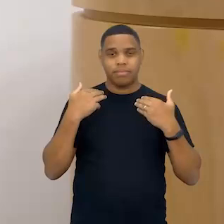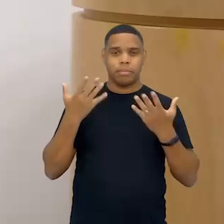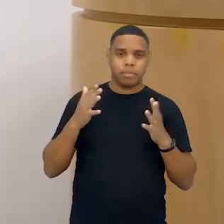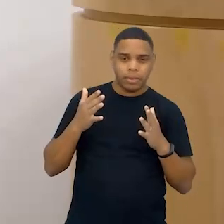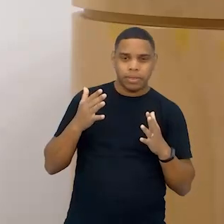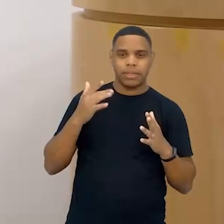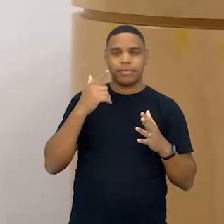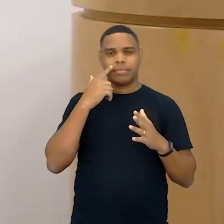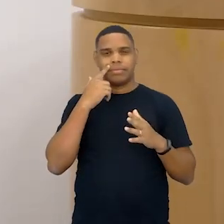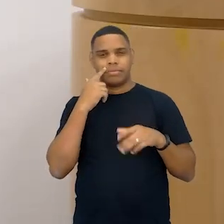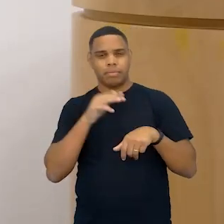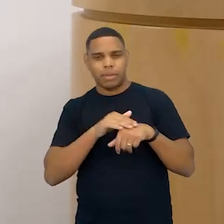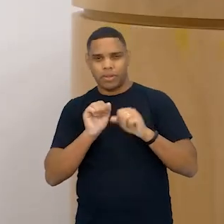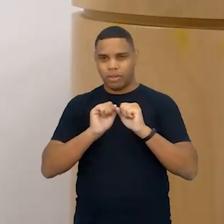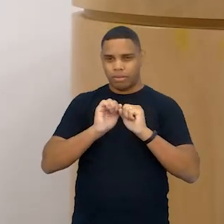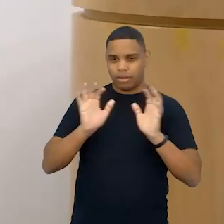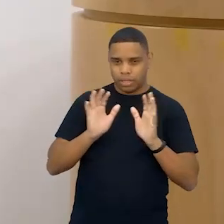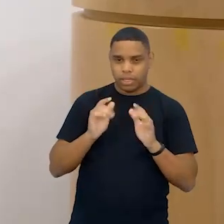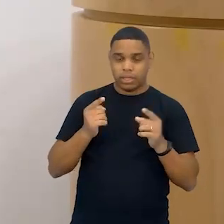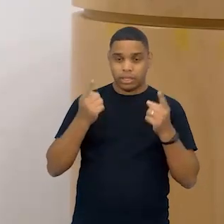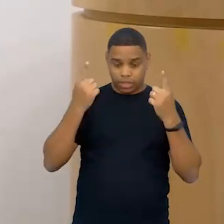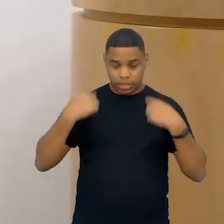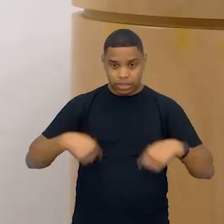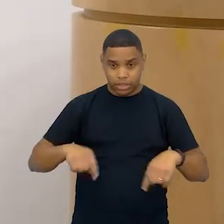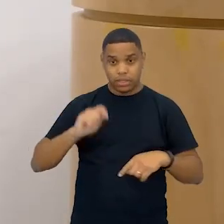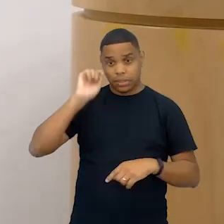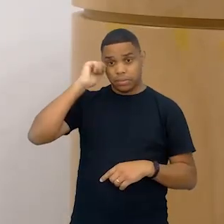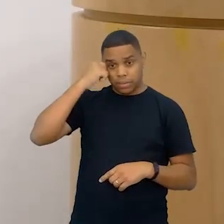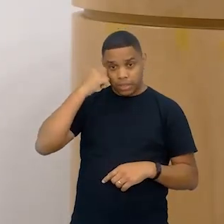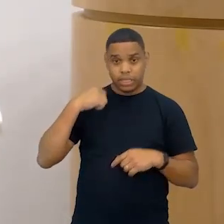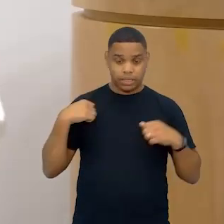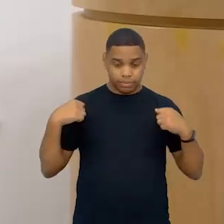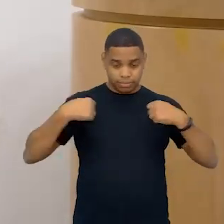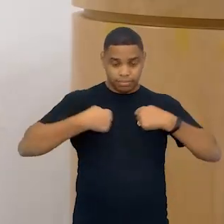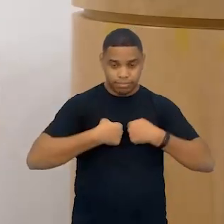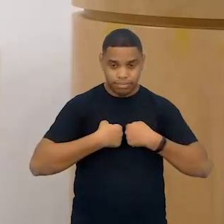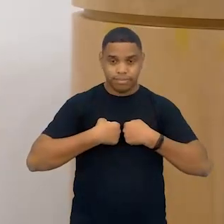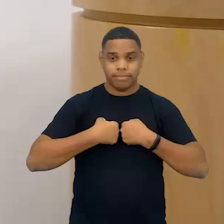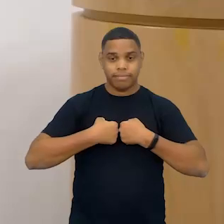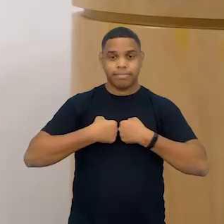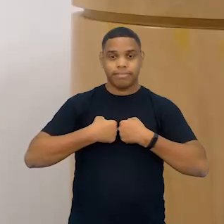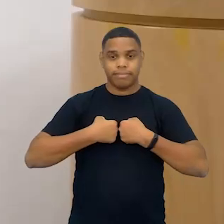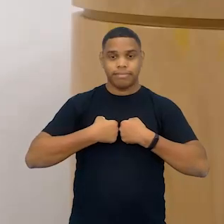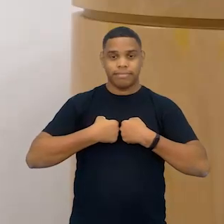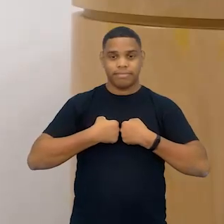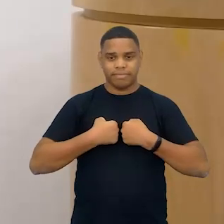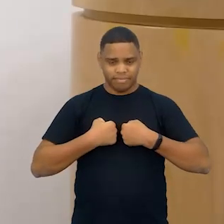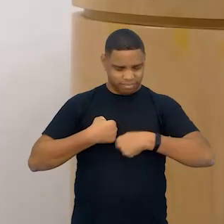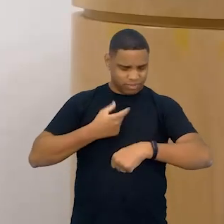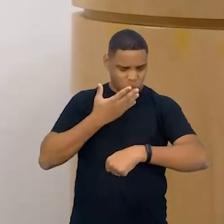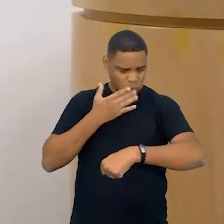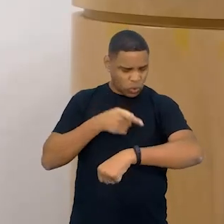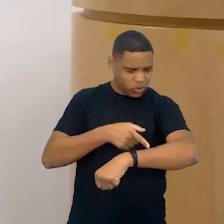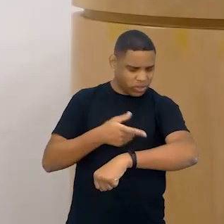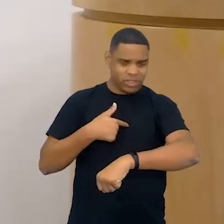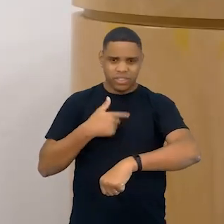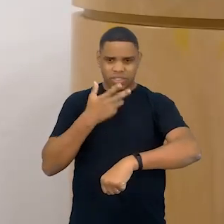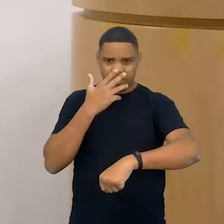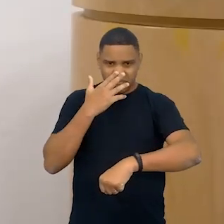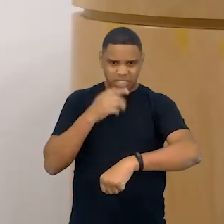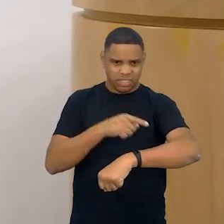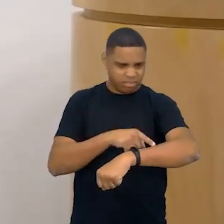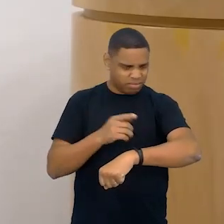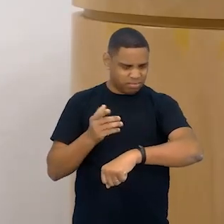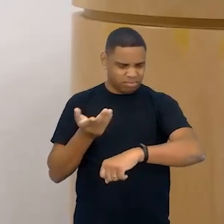aí cobre. Hoje eu tô toda de preto, só com blazer. Eu não sei que cor que é essa aqui não, mas acho que é